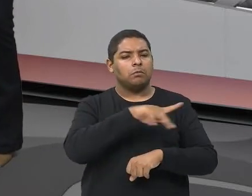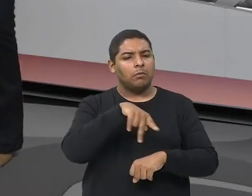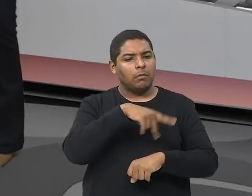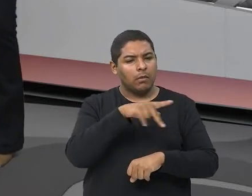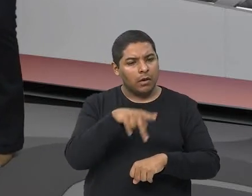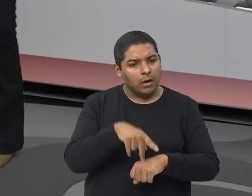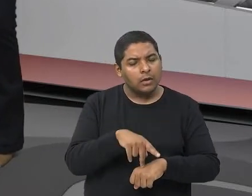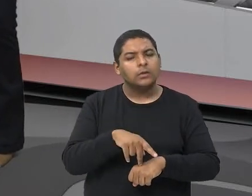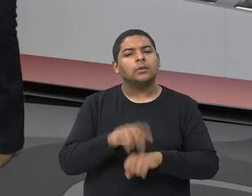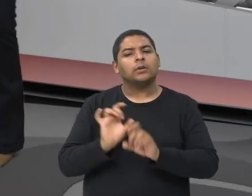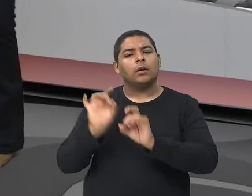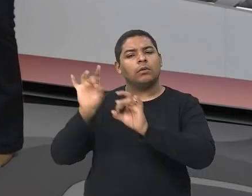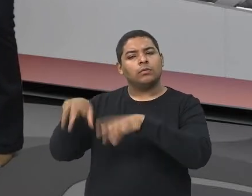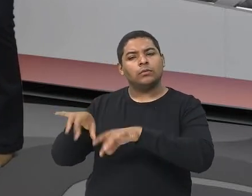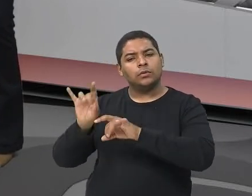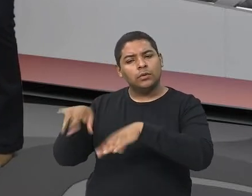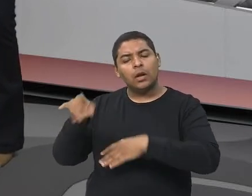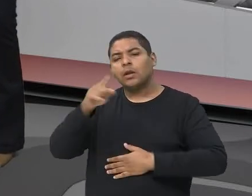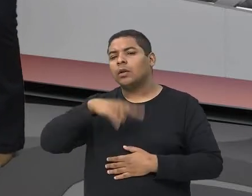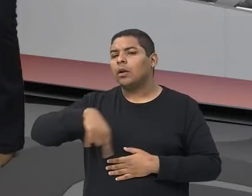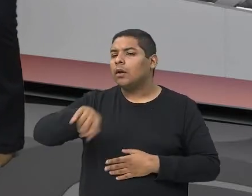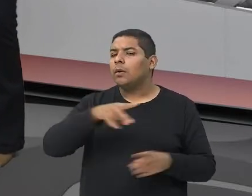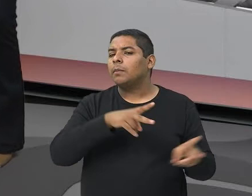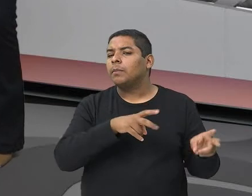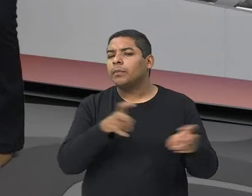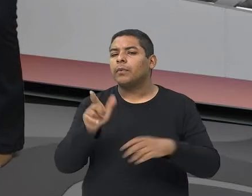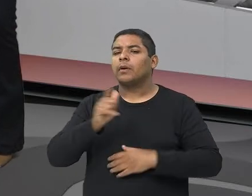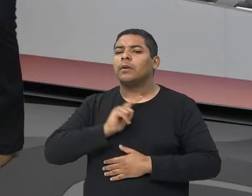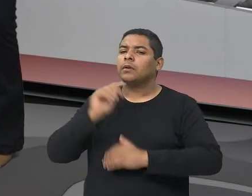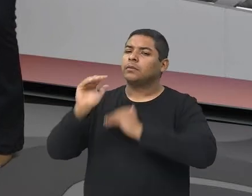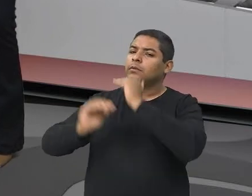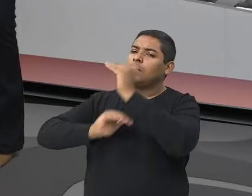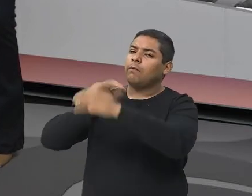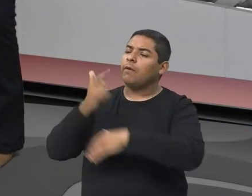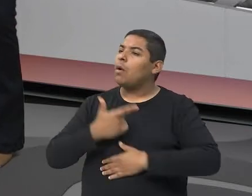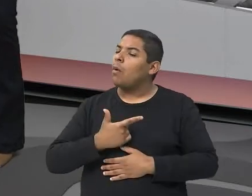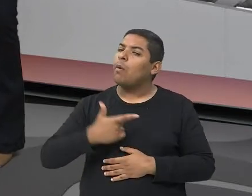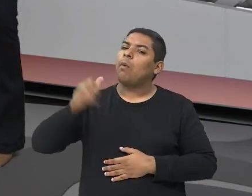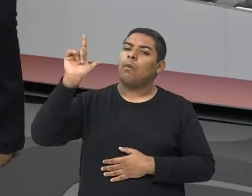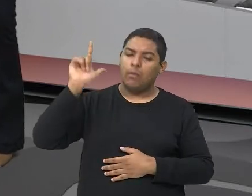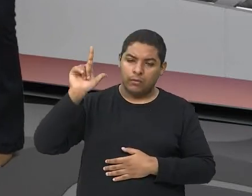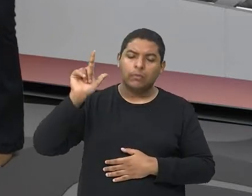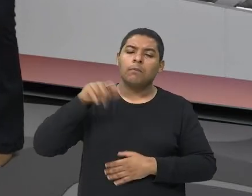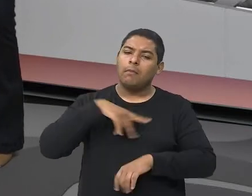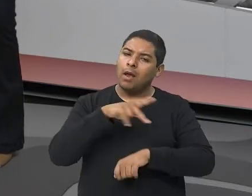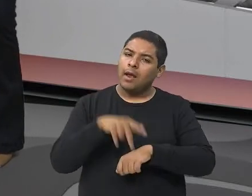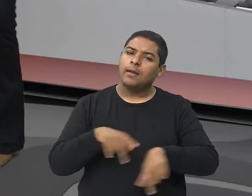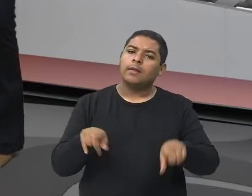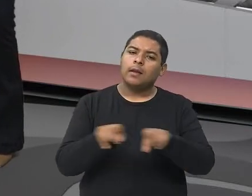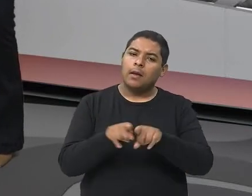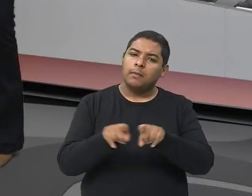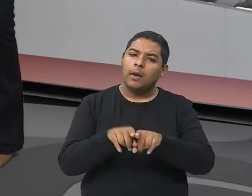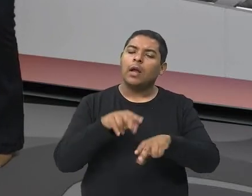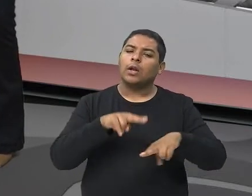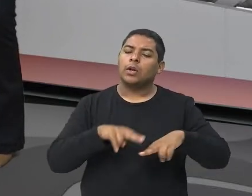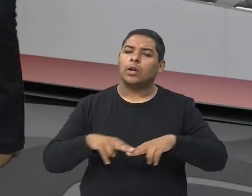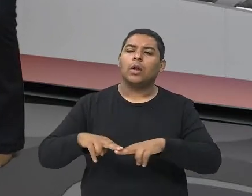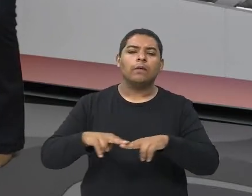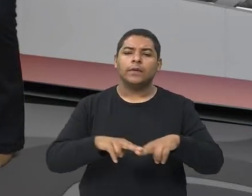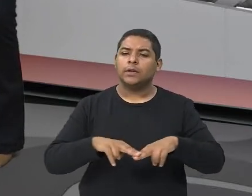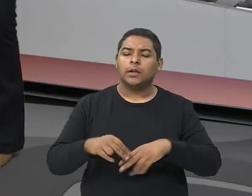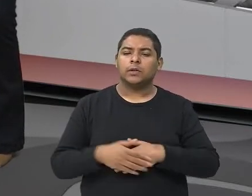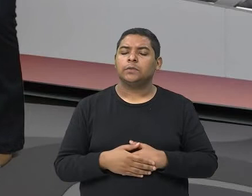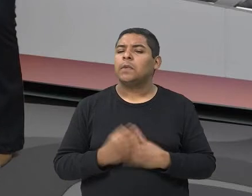também vai verificar que vai existir um desenvolvimento em um outro país que vai ser a Nova Zelândia, tá? Como é que a gente